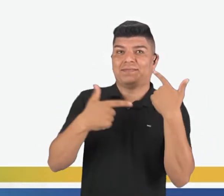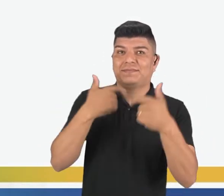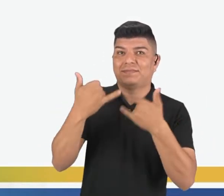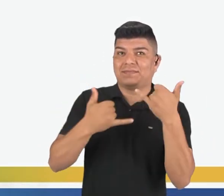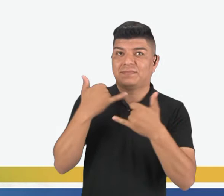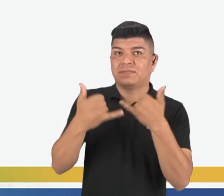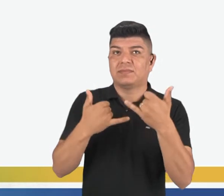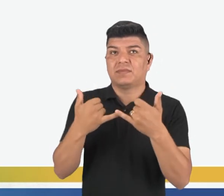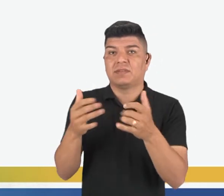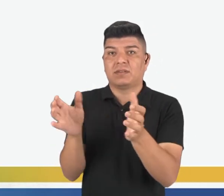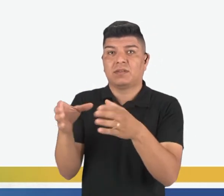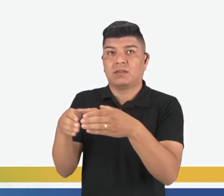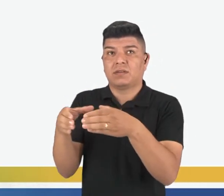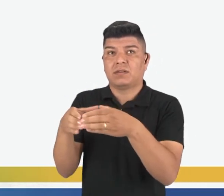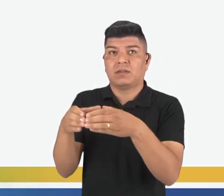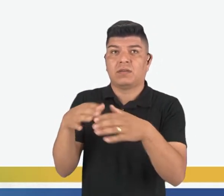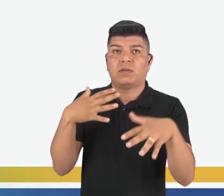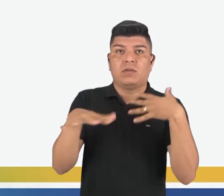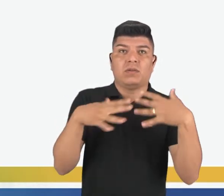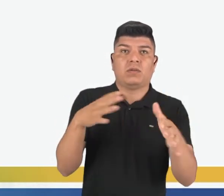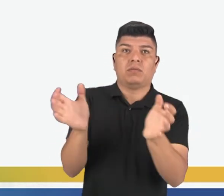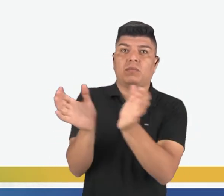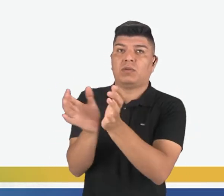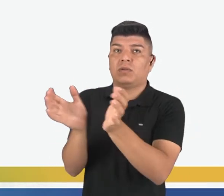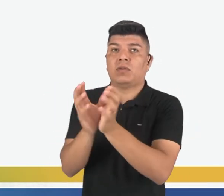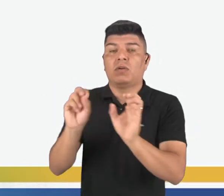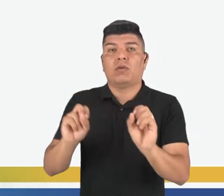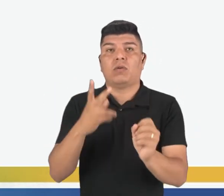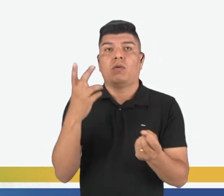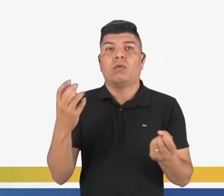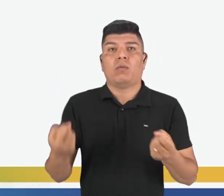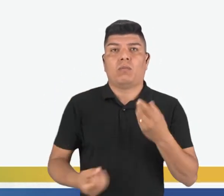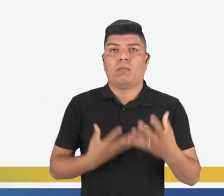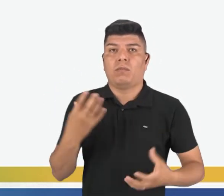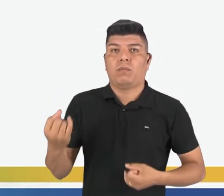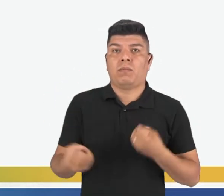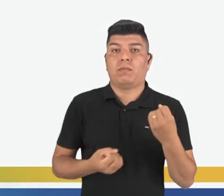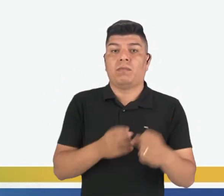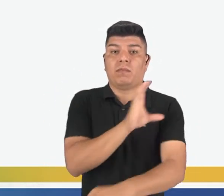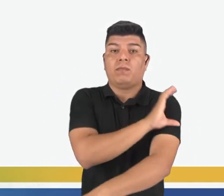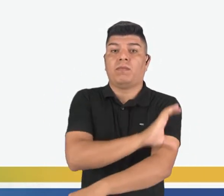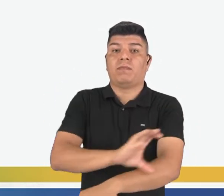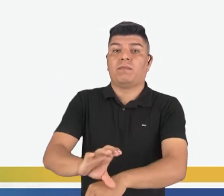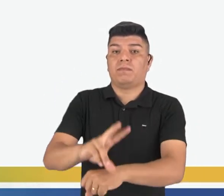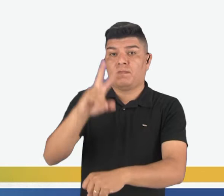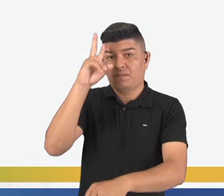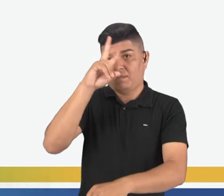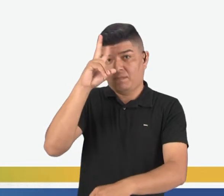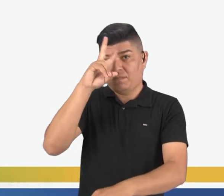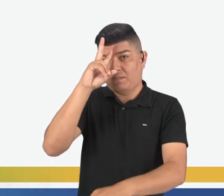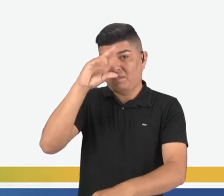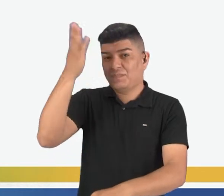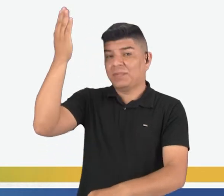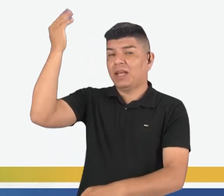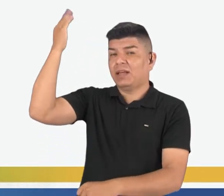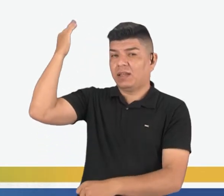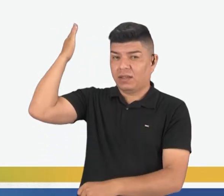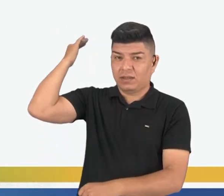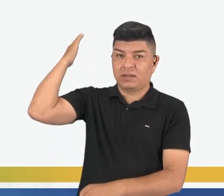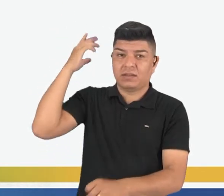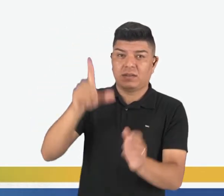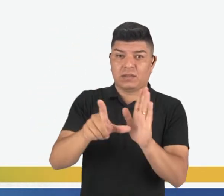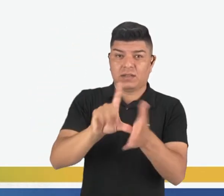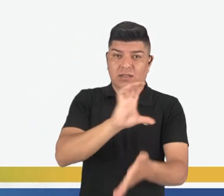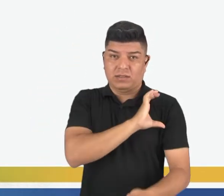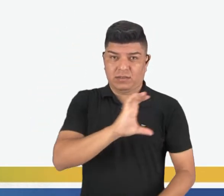comunitário, movimentos coletivos ou manifestações culturais. Lembrando, gente, na antiguidade, antes